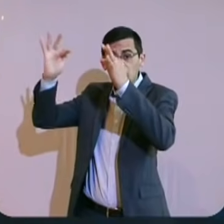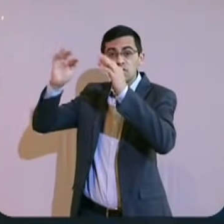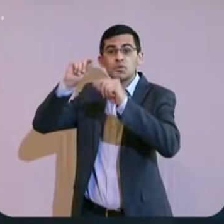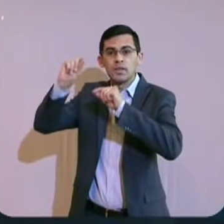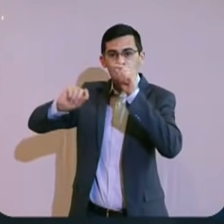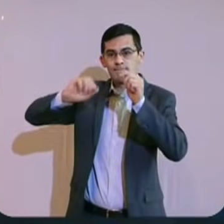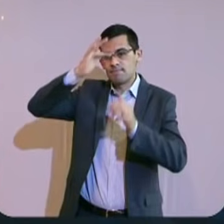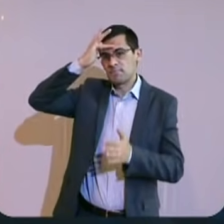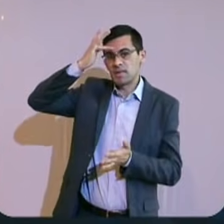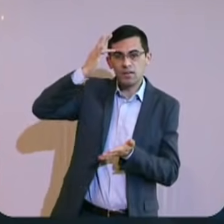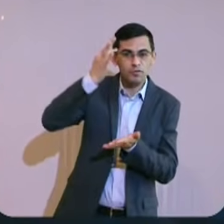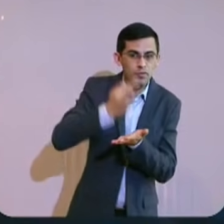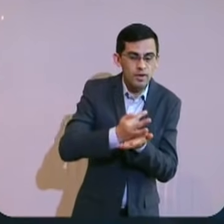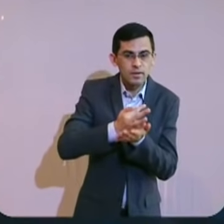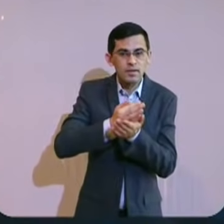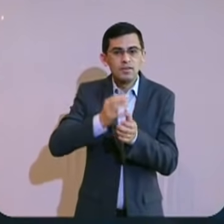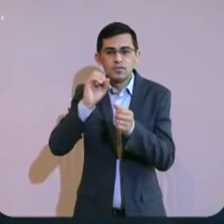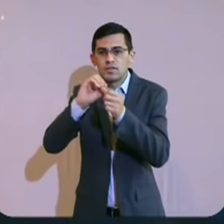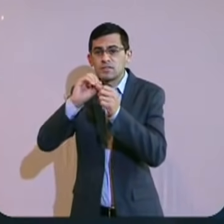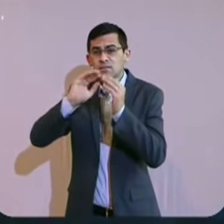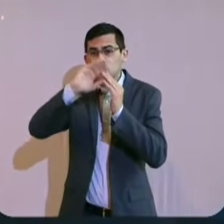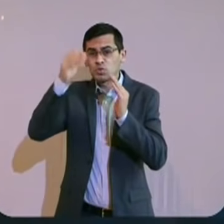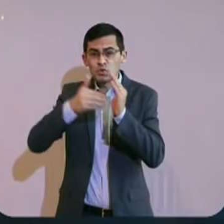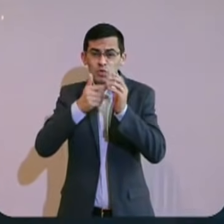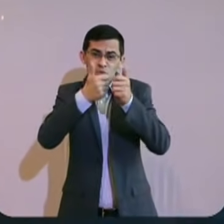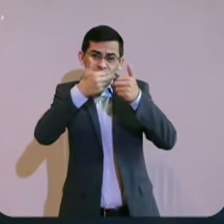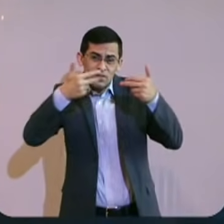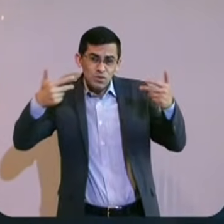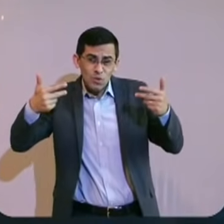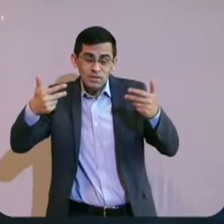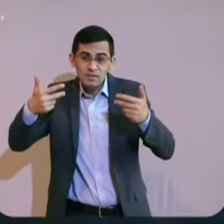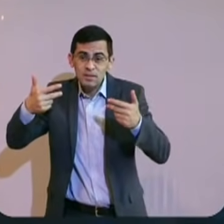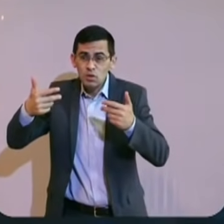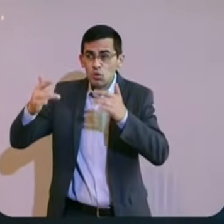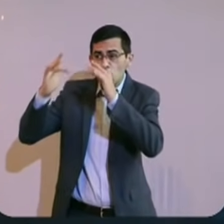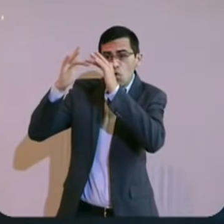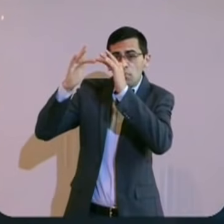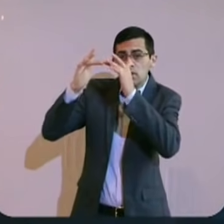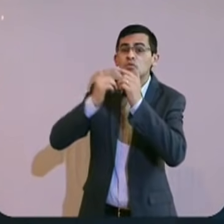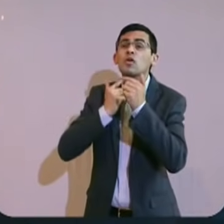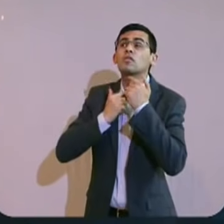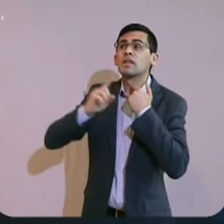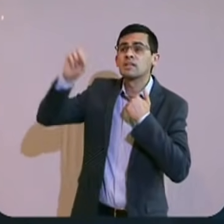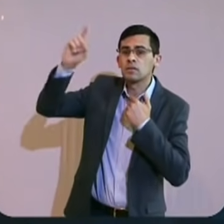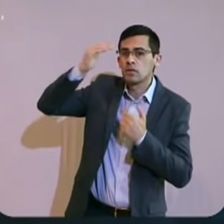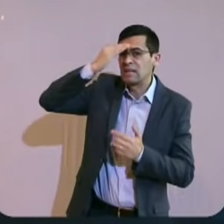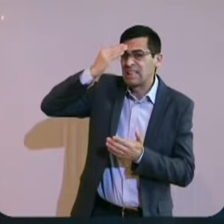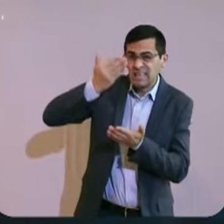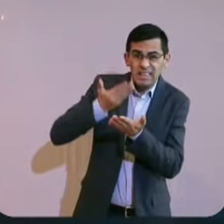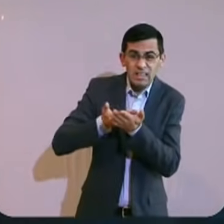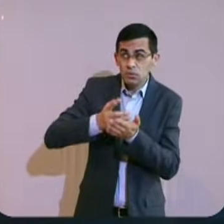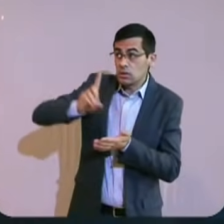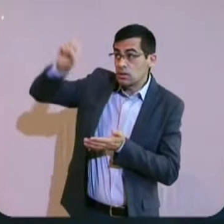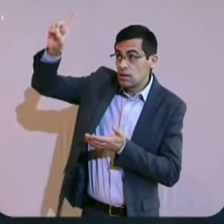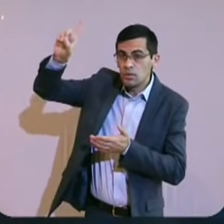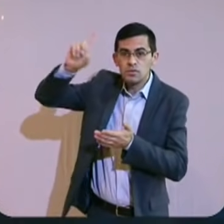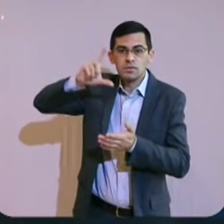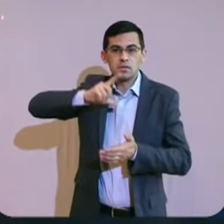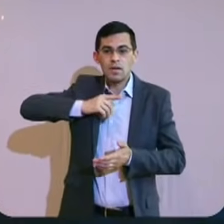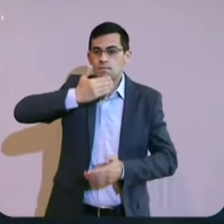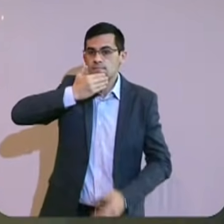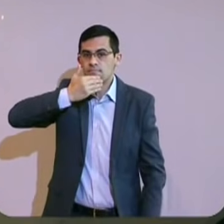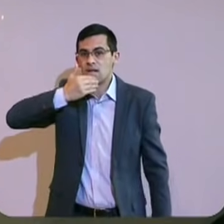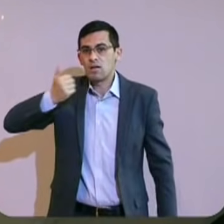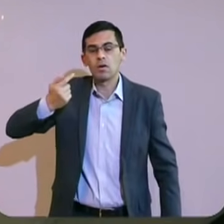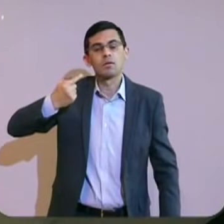fé, fazer todas as coisas do jeito de Deus, crendo que Ele tem o melhor para nós. A